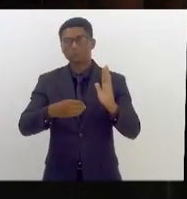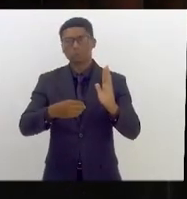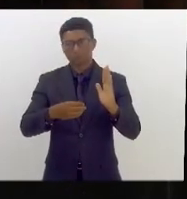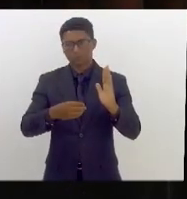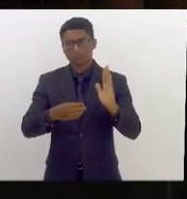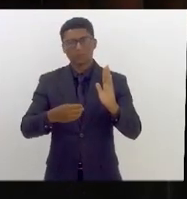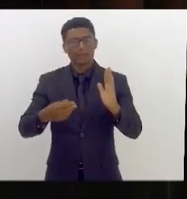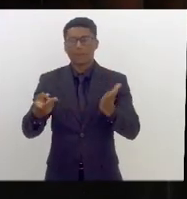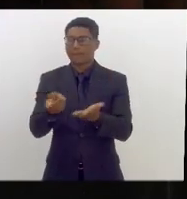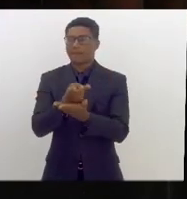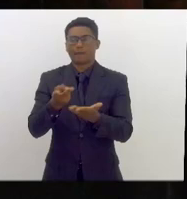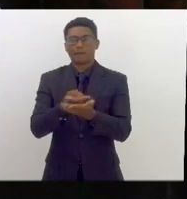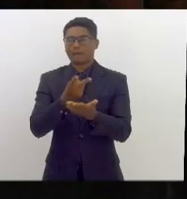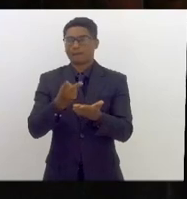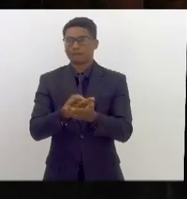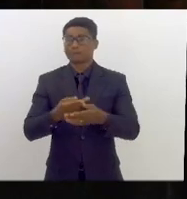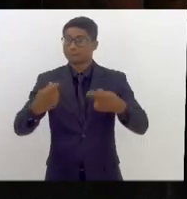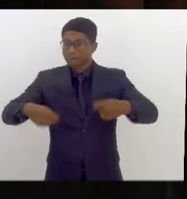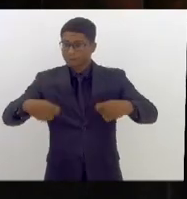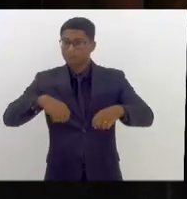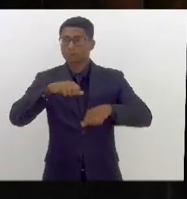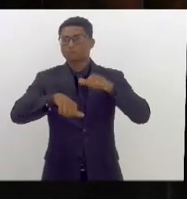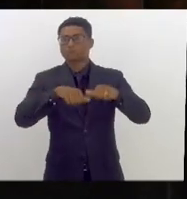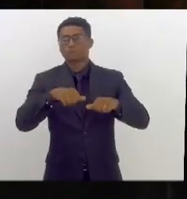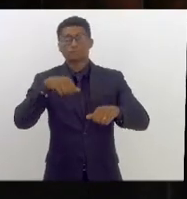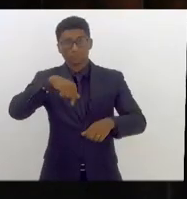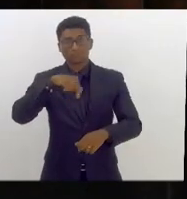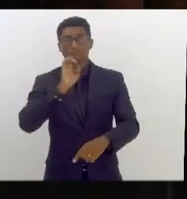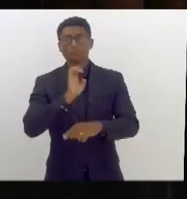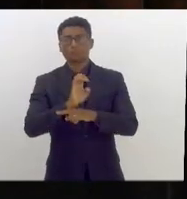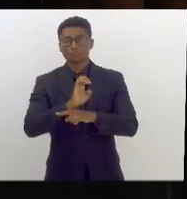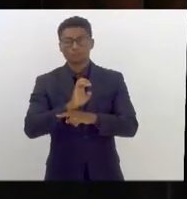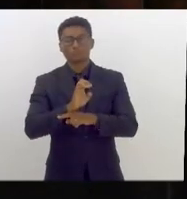que consigamos garantir um Estado com uma saúde fiscal